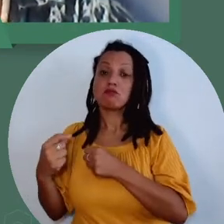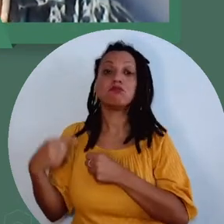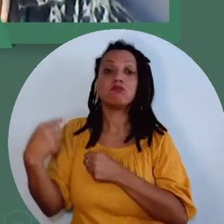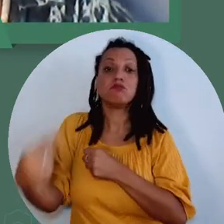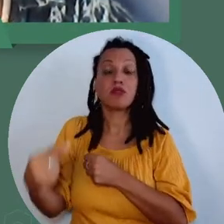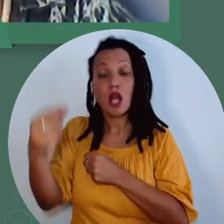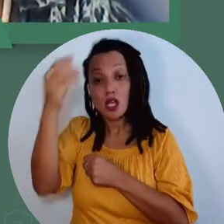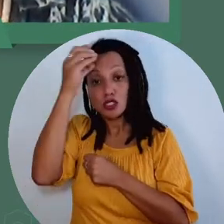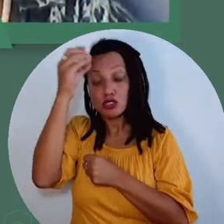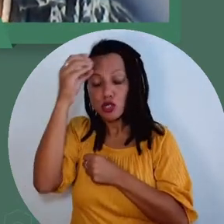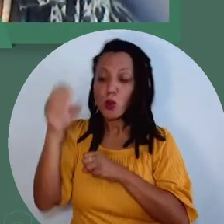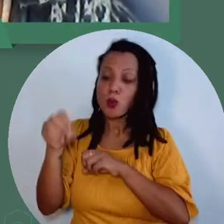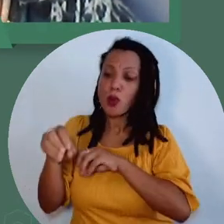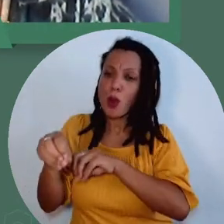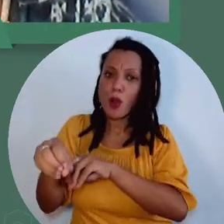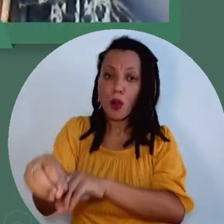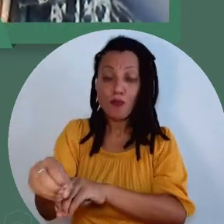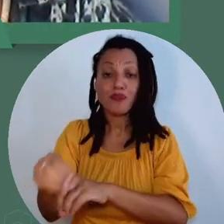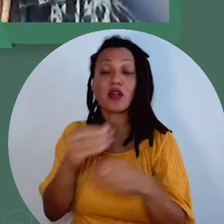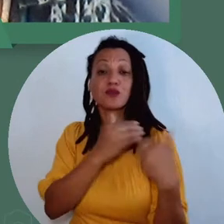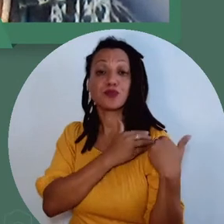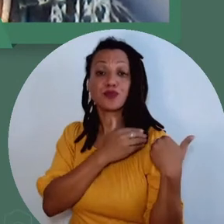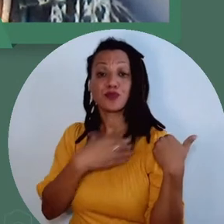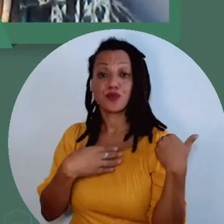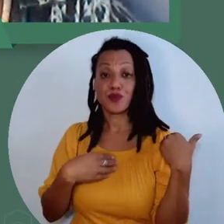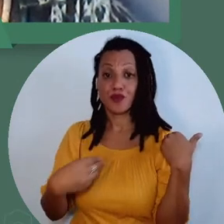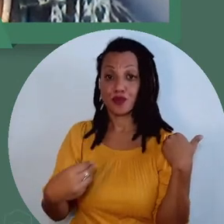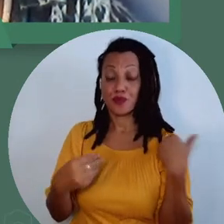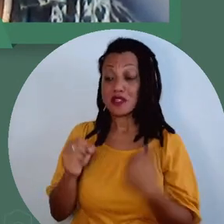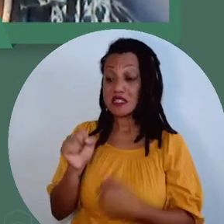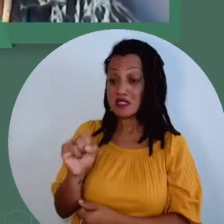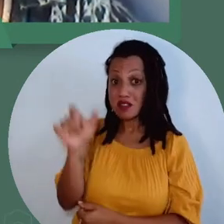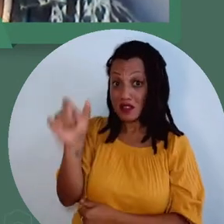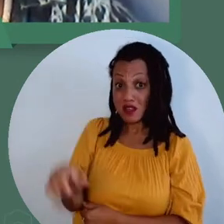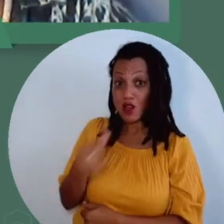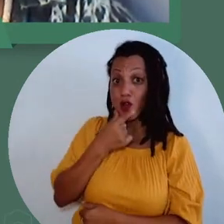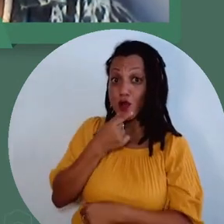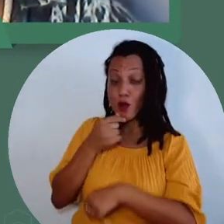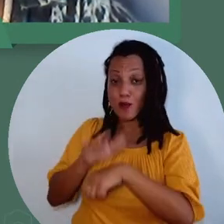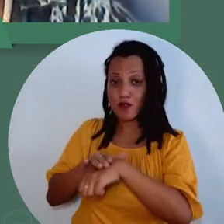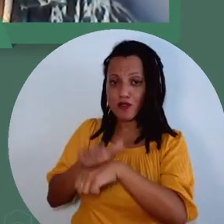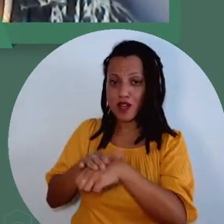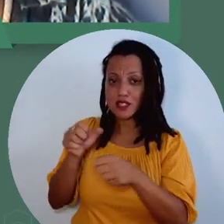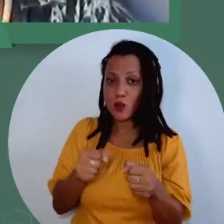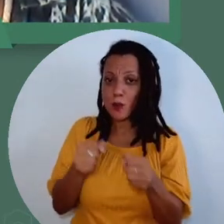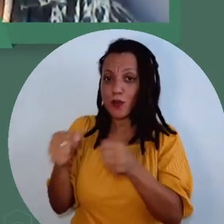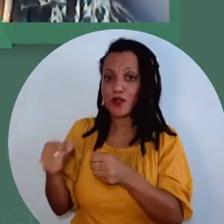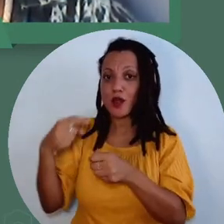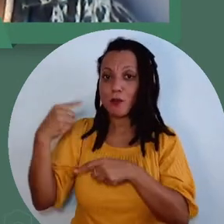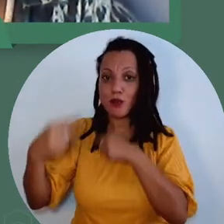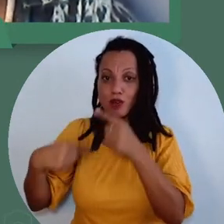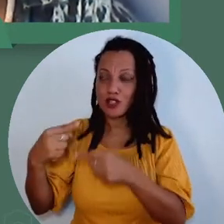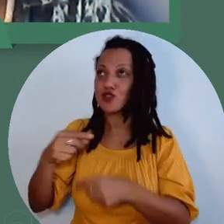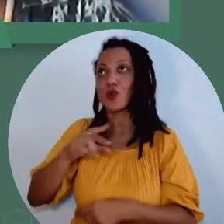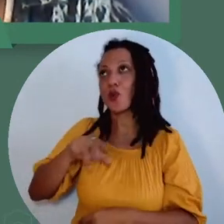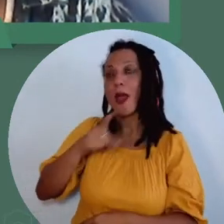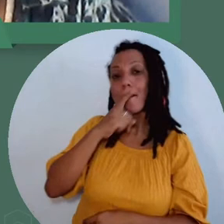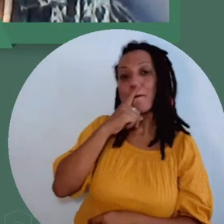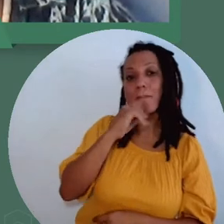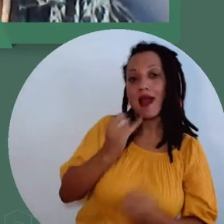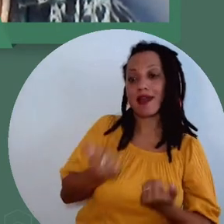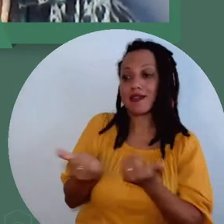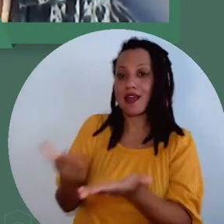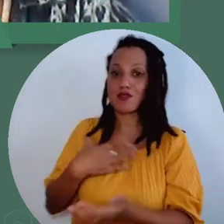pela educação do filho. Assim, quando exercido pelos homens, o poder político se transmite não de pai